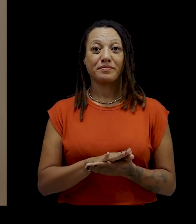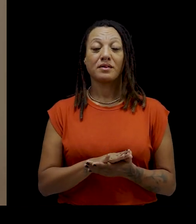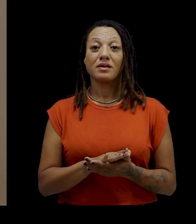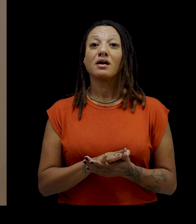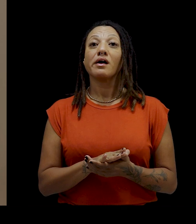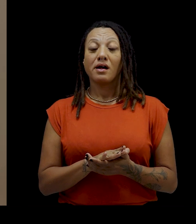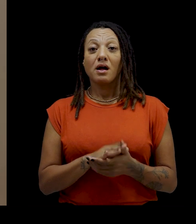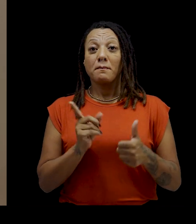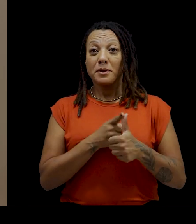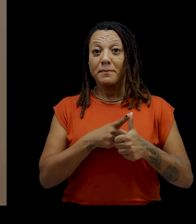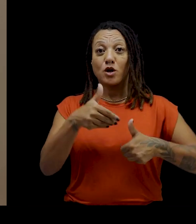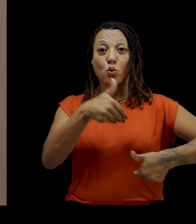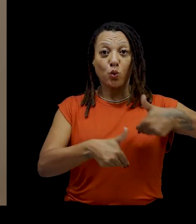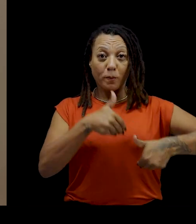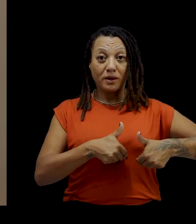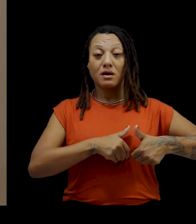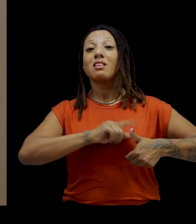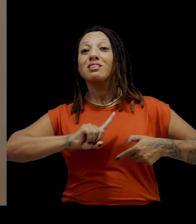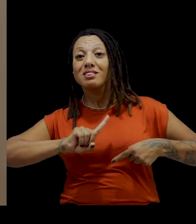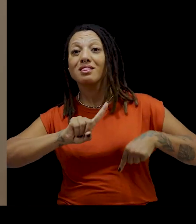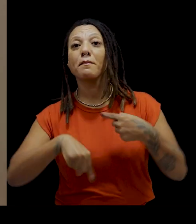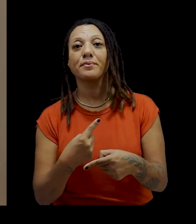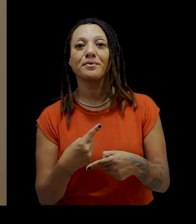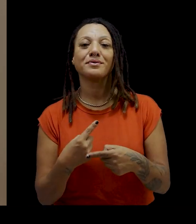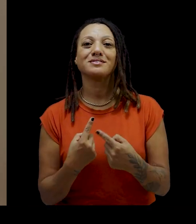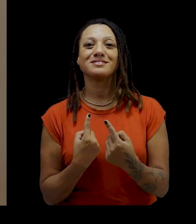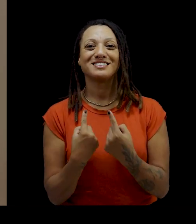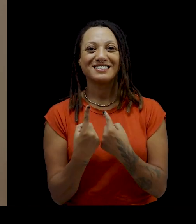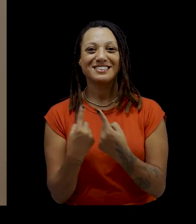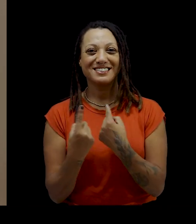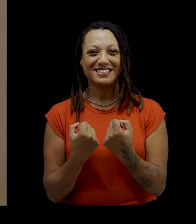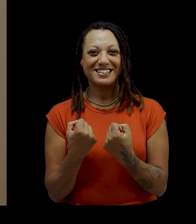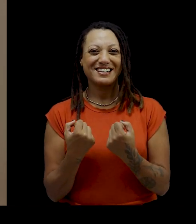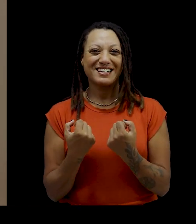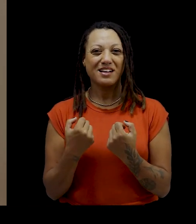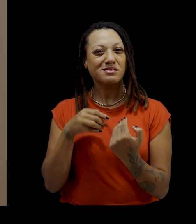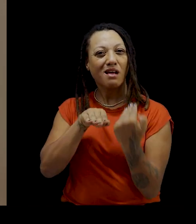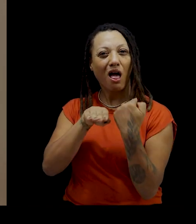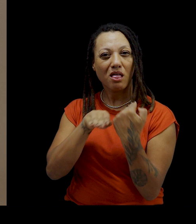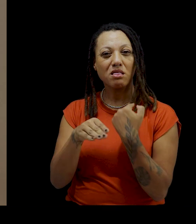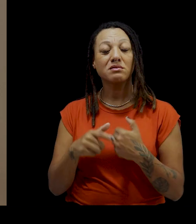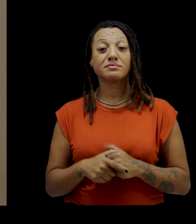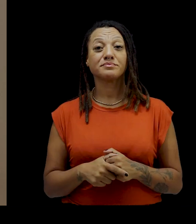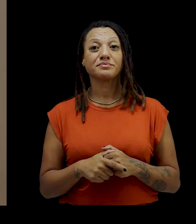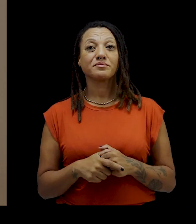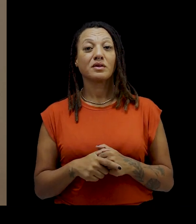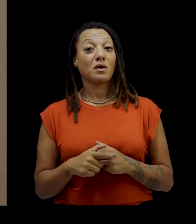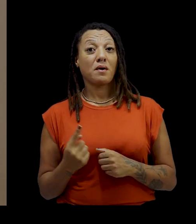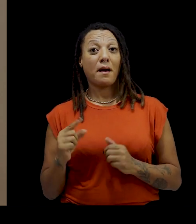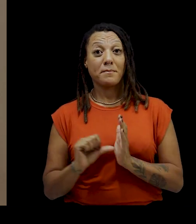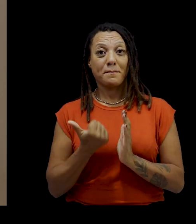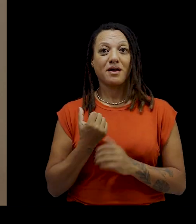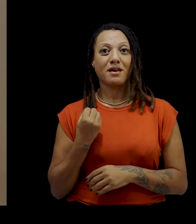A Curupira veio antes da estrada, e aí acho que fazendo essa primeira filmagem e esse primeiro deslocamento, assim, que